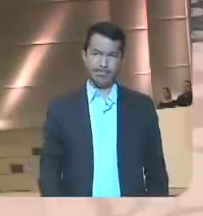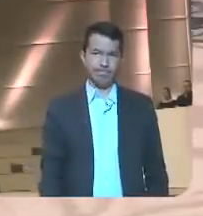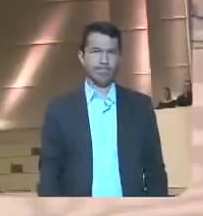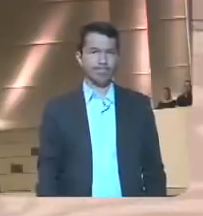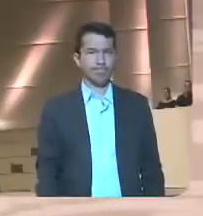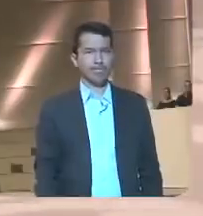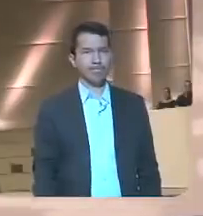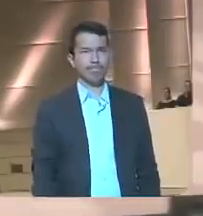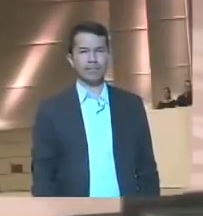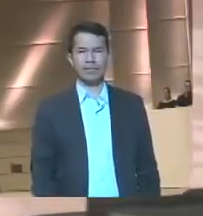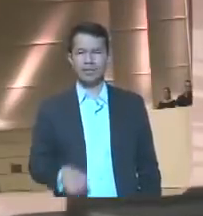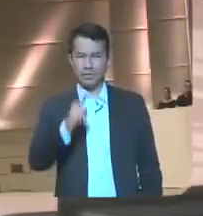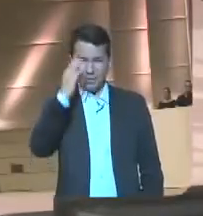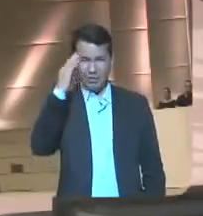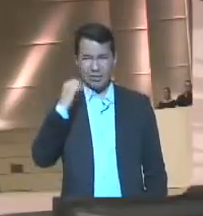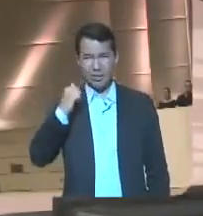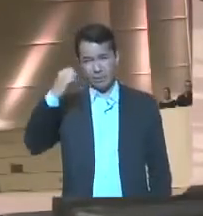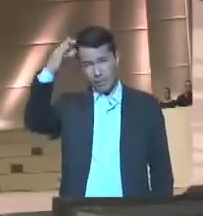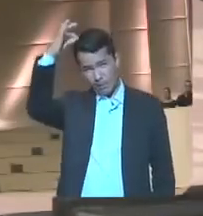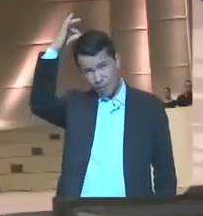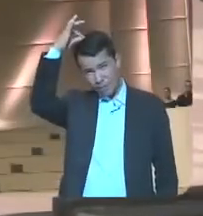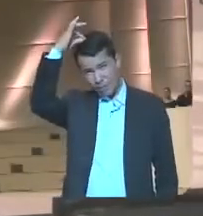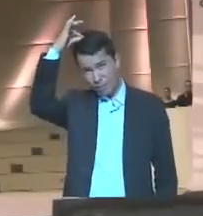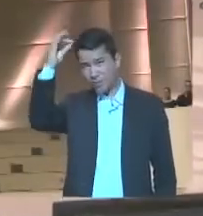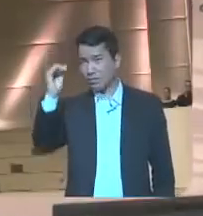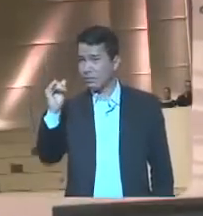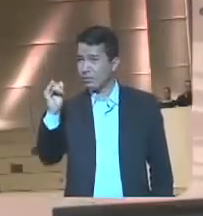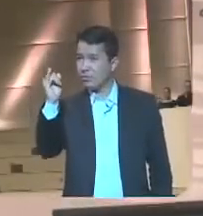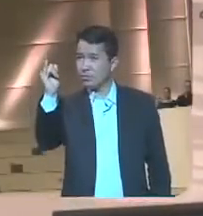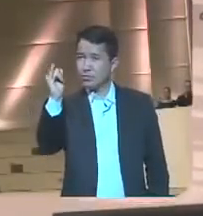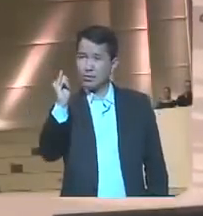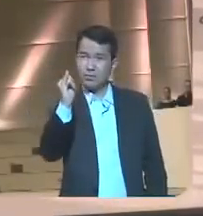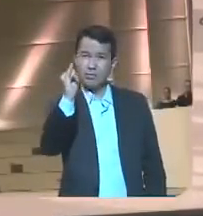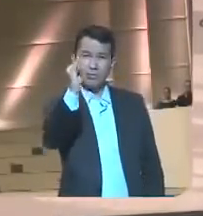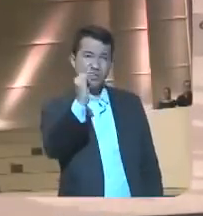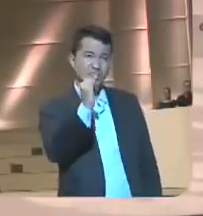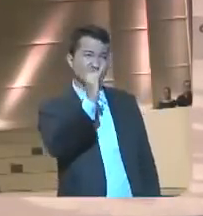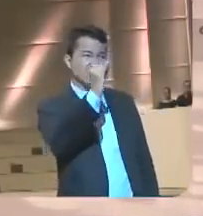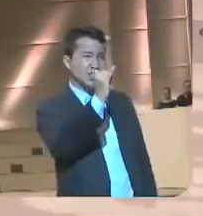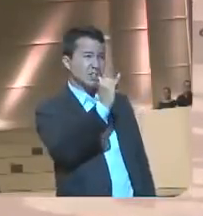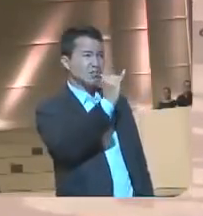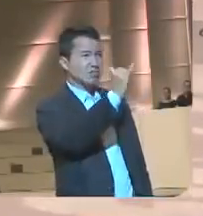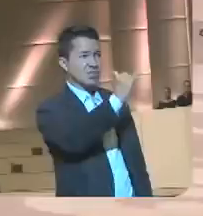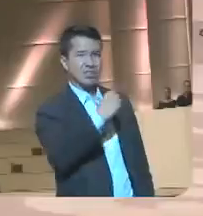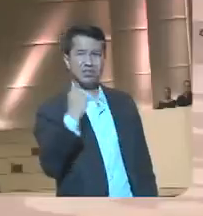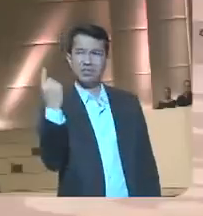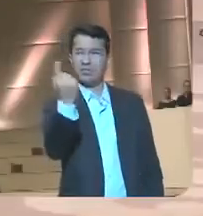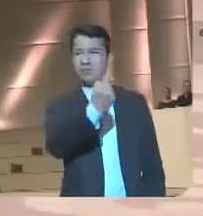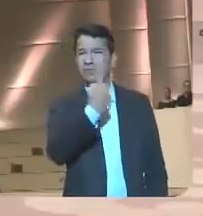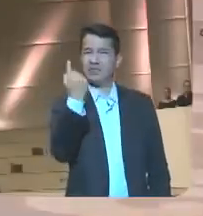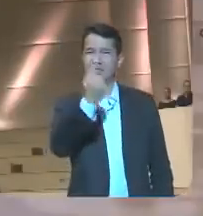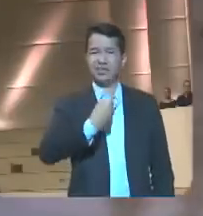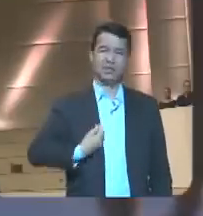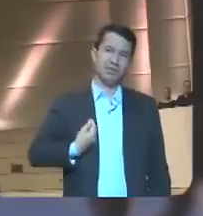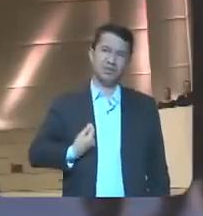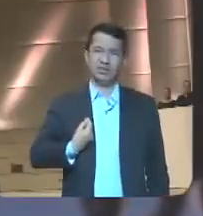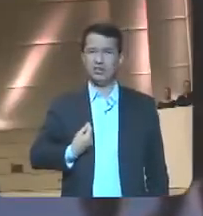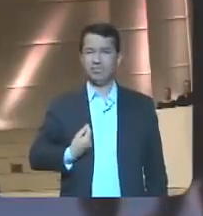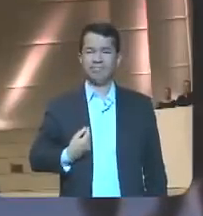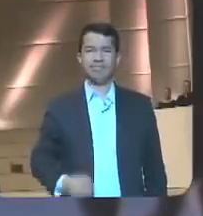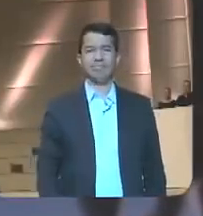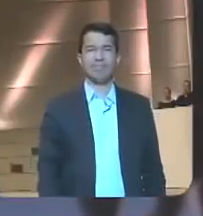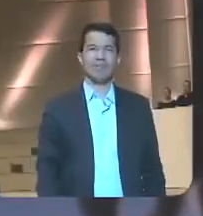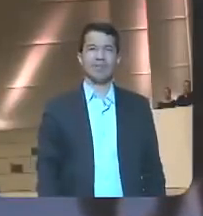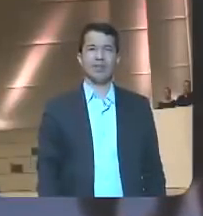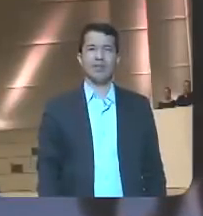espírito santo agindo assim ele está dizendo olha eu não quero ter outra herança no